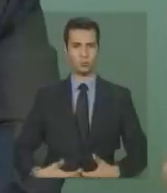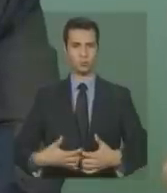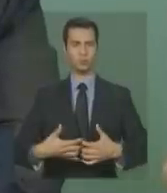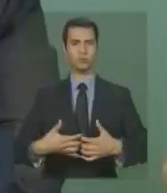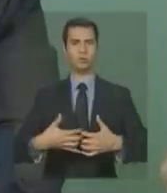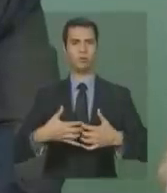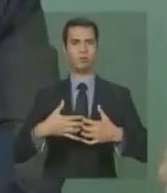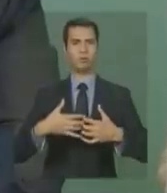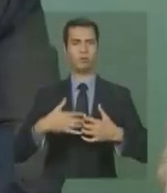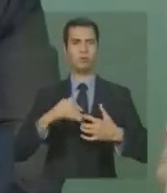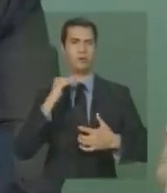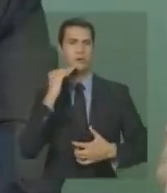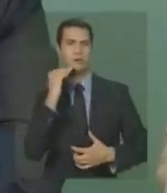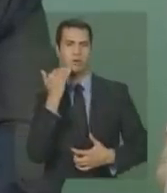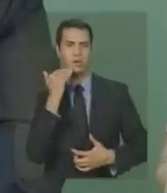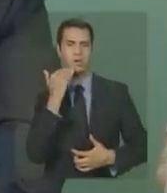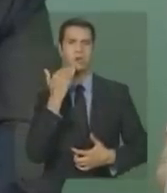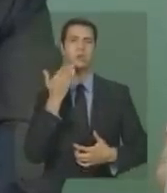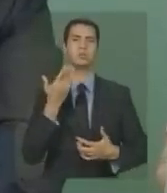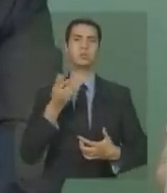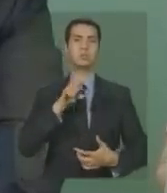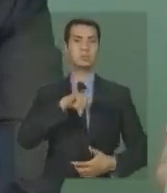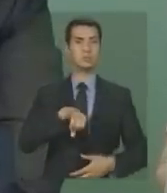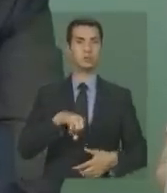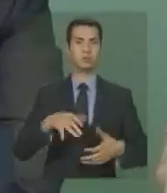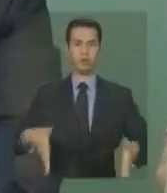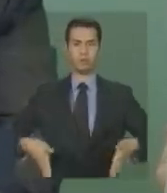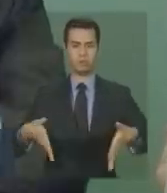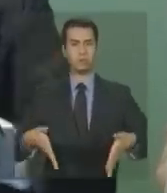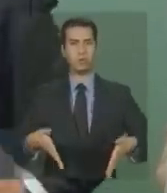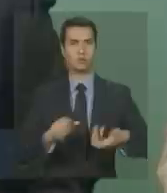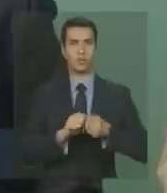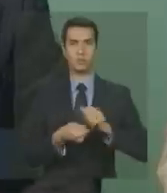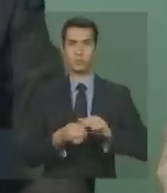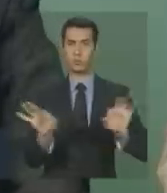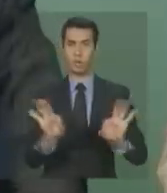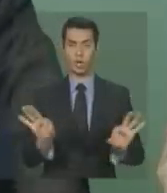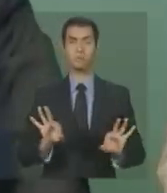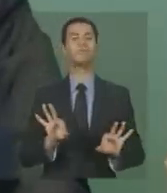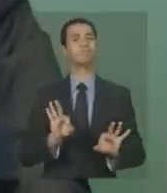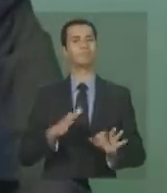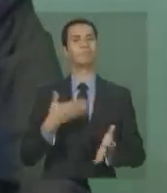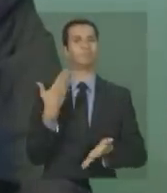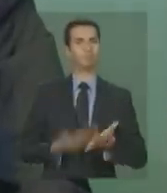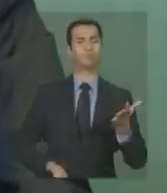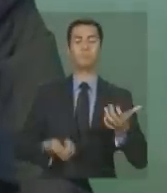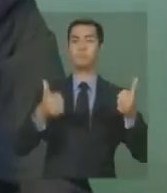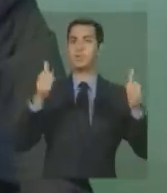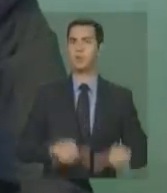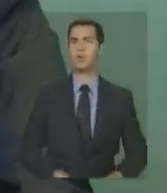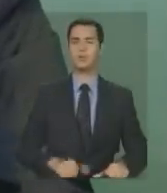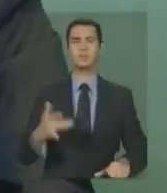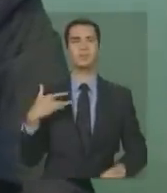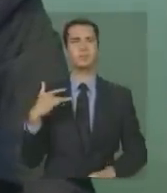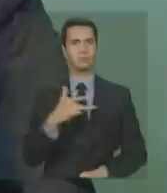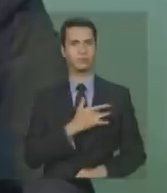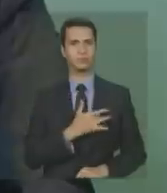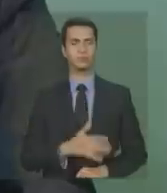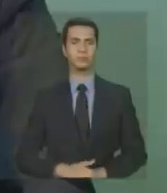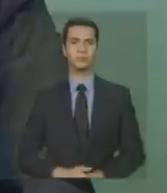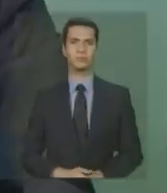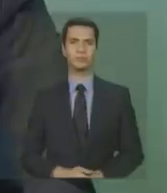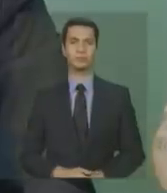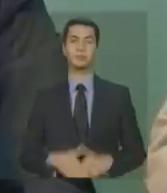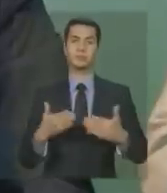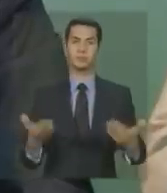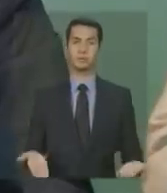isso usar uma cadeira de roda sem esse tipo de adaptação pode significar Inclusive a piora na reabilitação e no tratamento dessa criança então além do